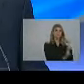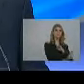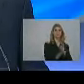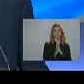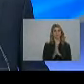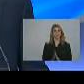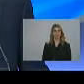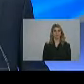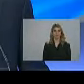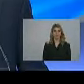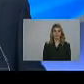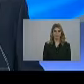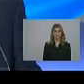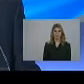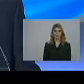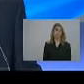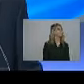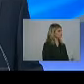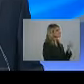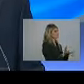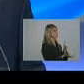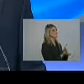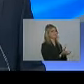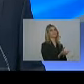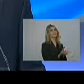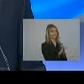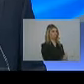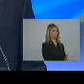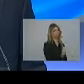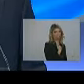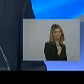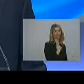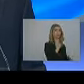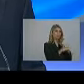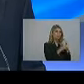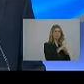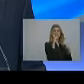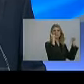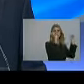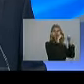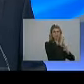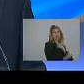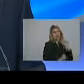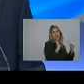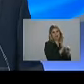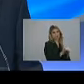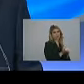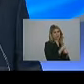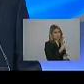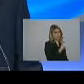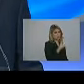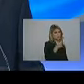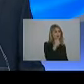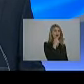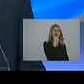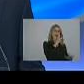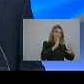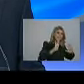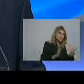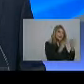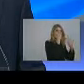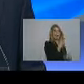candidato. É verdade, a gente vai enfrentar uma situação muito difícil no ano que vem, mas nós vamos recuperar o Rio de